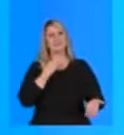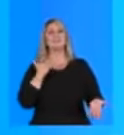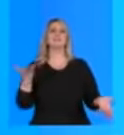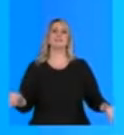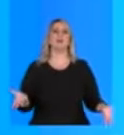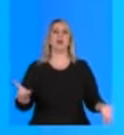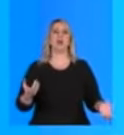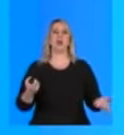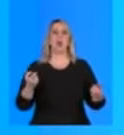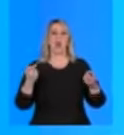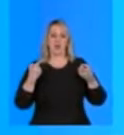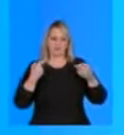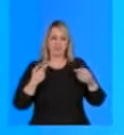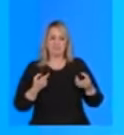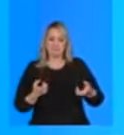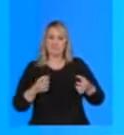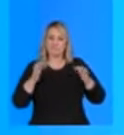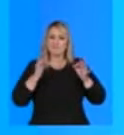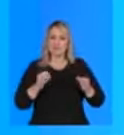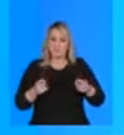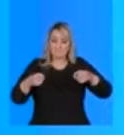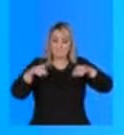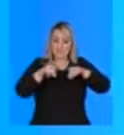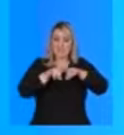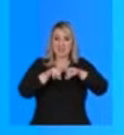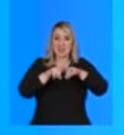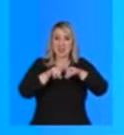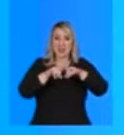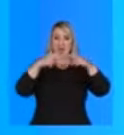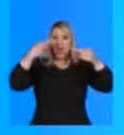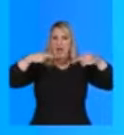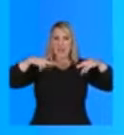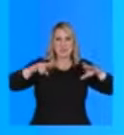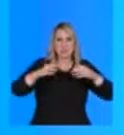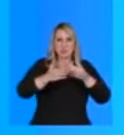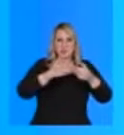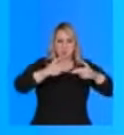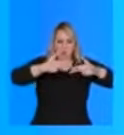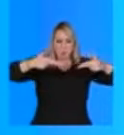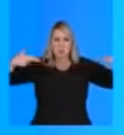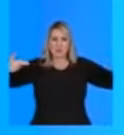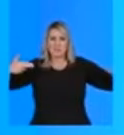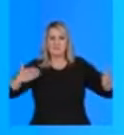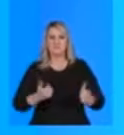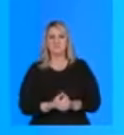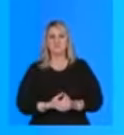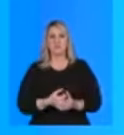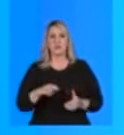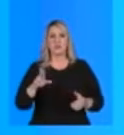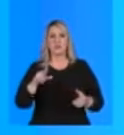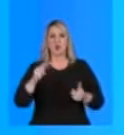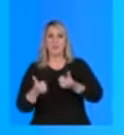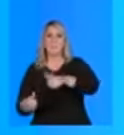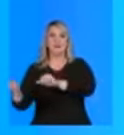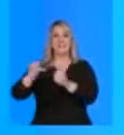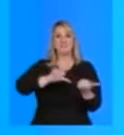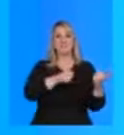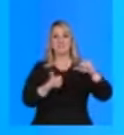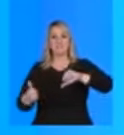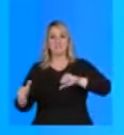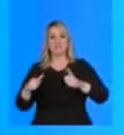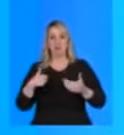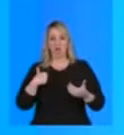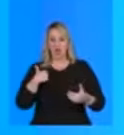defendo uma parceria sim com entidades religiosas por exemplo de todos os segmentos como acontece por exemplo na Igreja Batista eu sou Batista